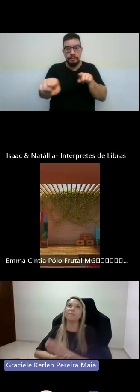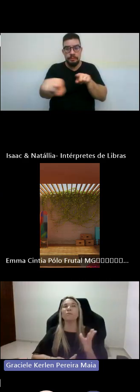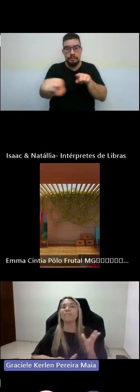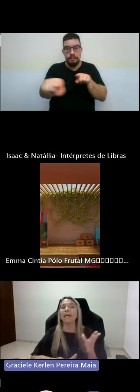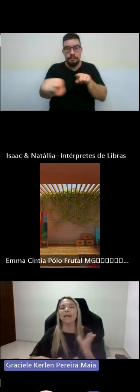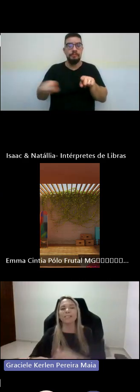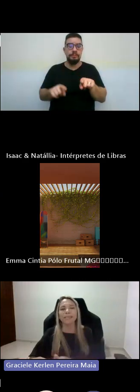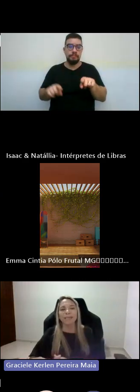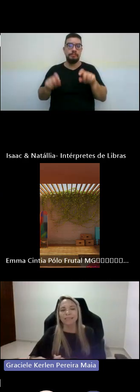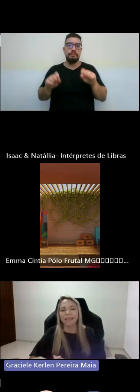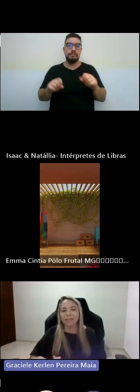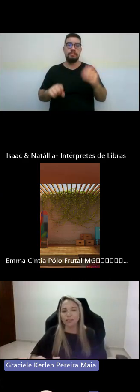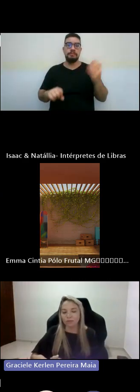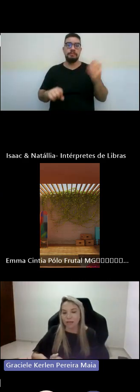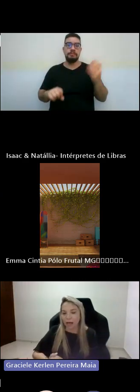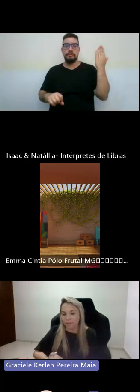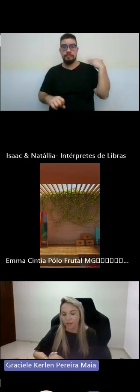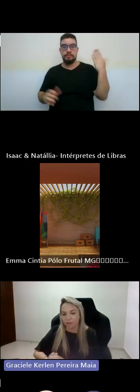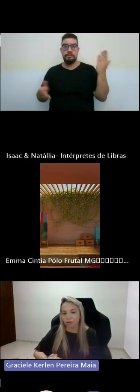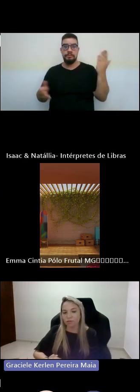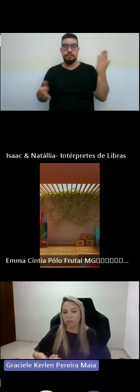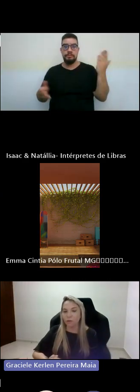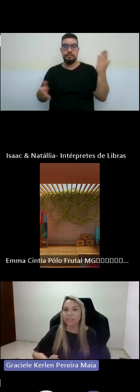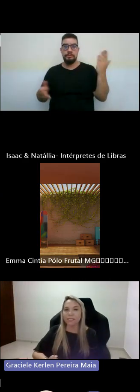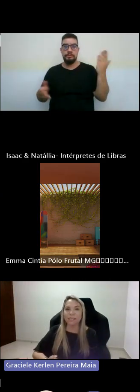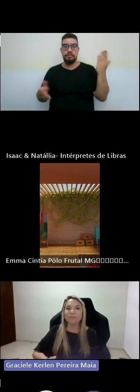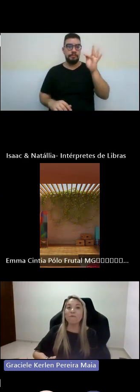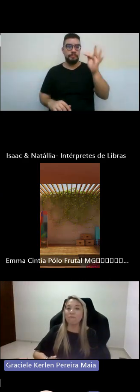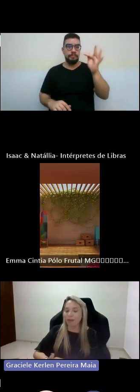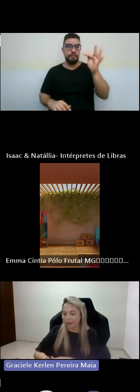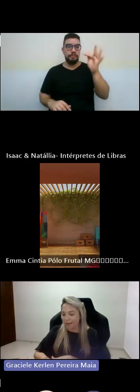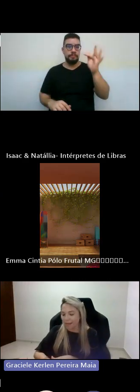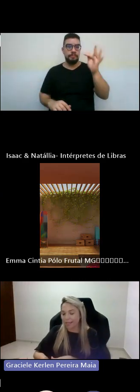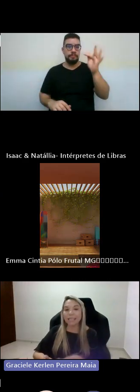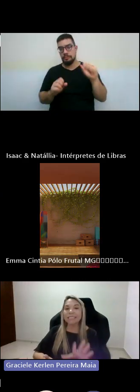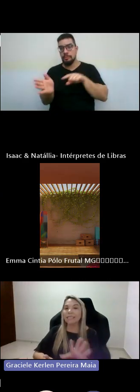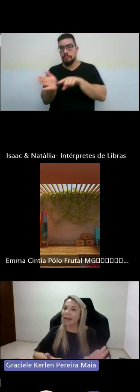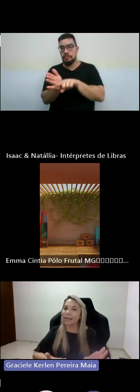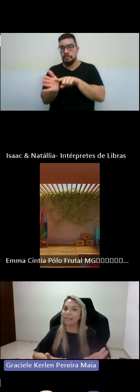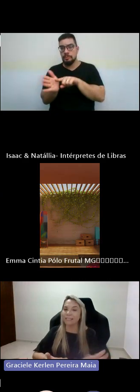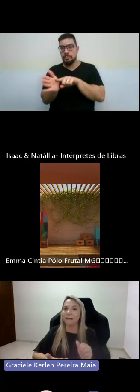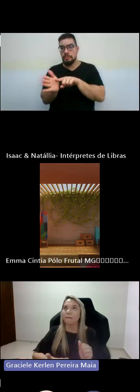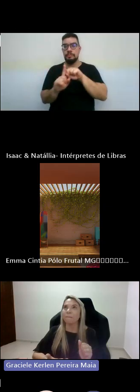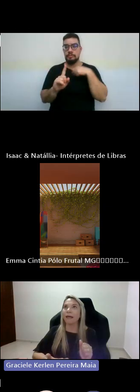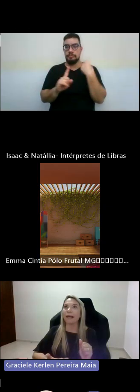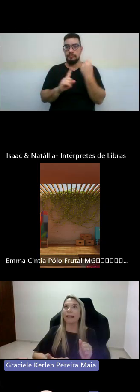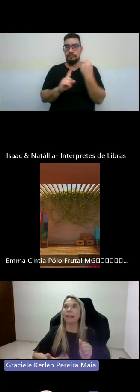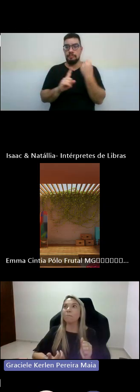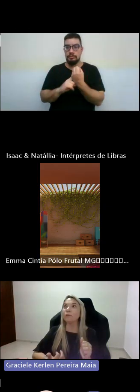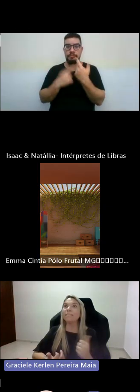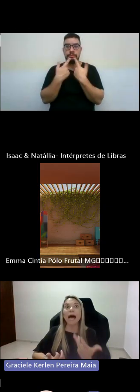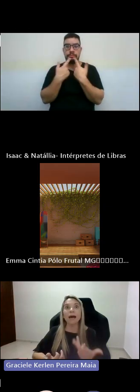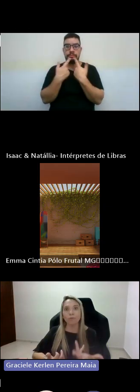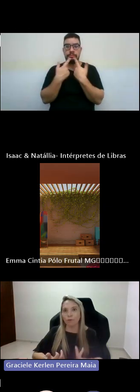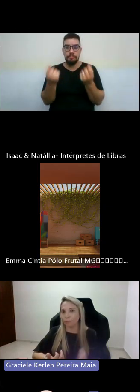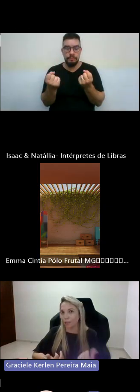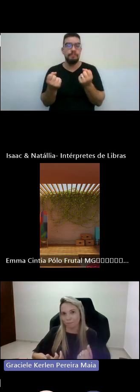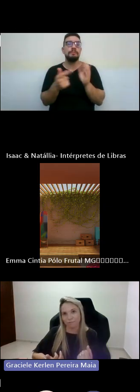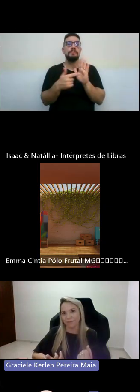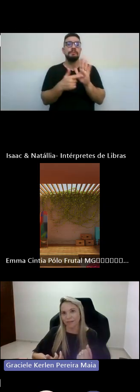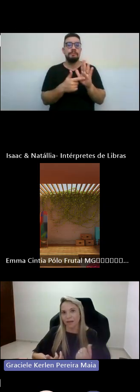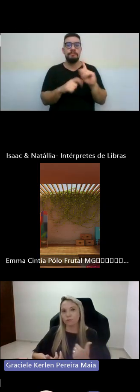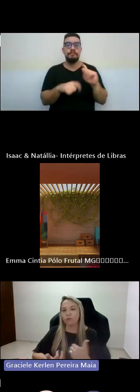tiverem oportunidade, né, de estudar sociolinguística, vocês vão ver que tem sinais que mudaram com